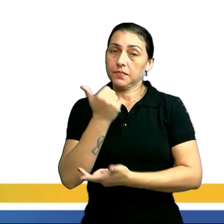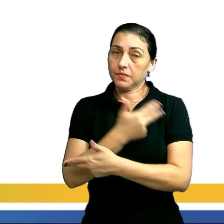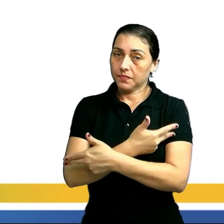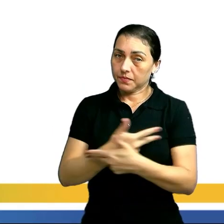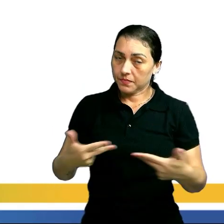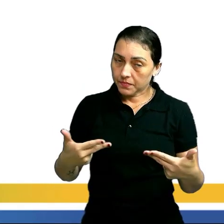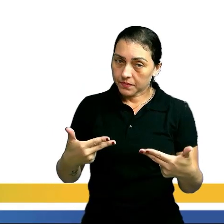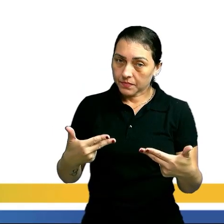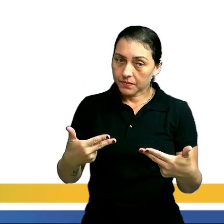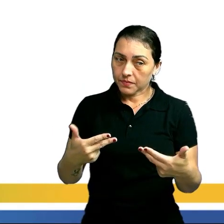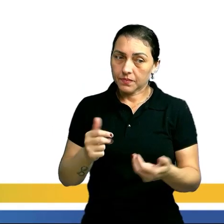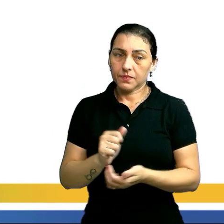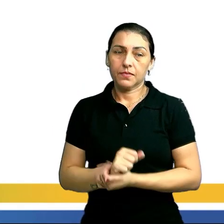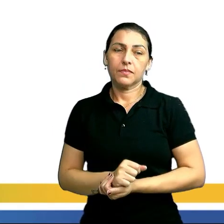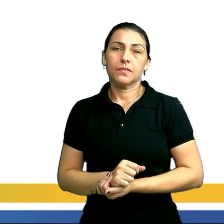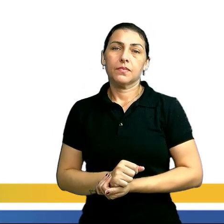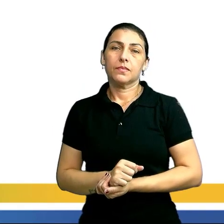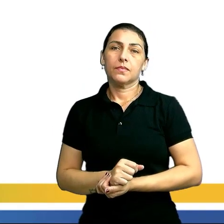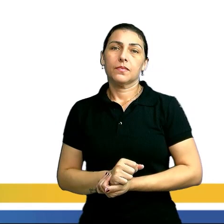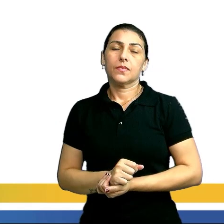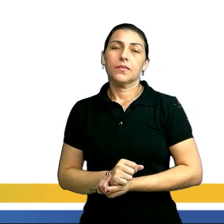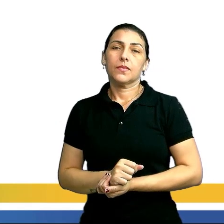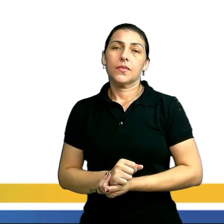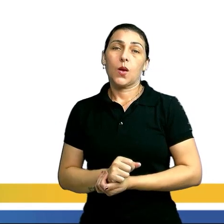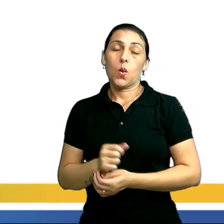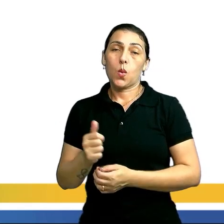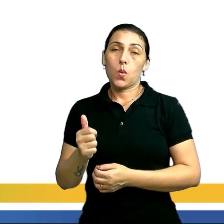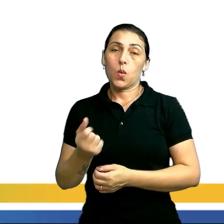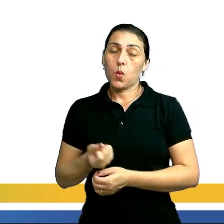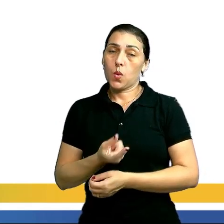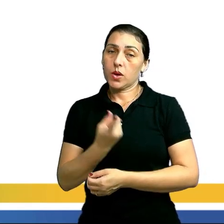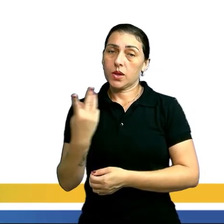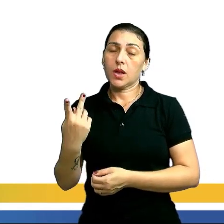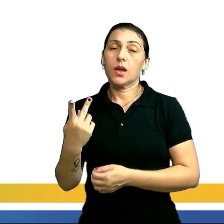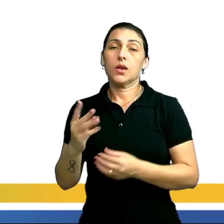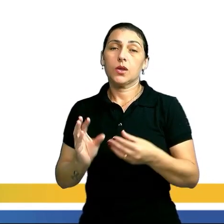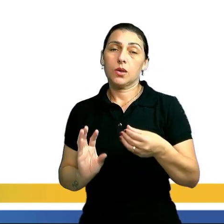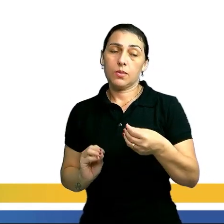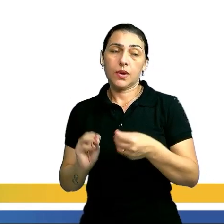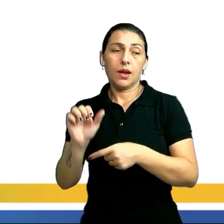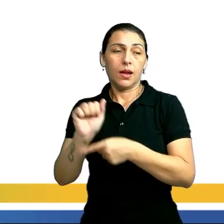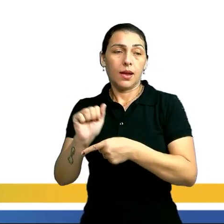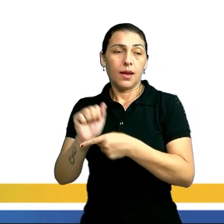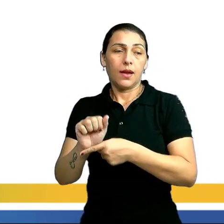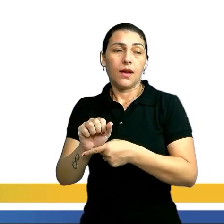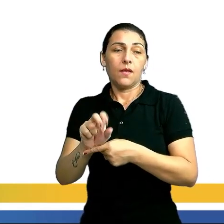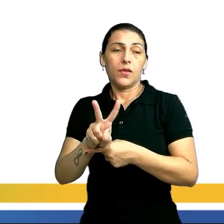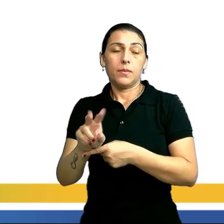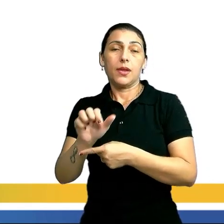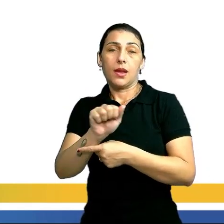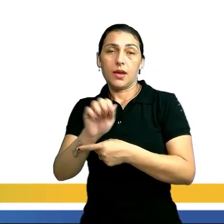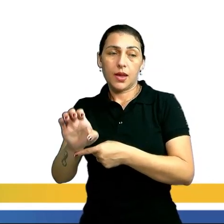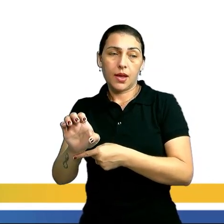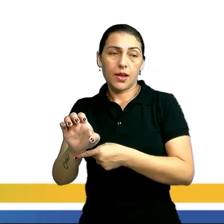Alimentos com grande quantidade de proteínas. Então tá, letra A. As vitaminas A e